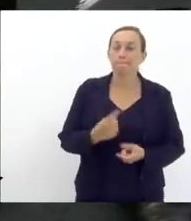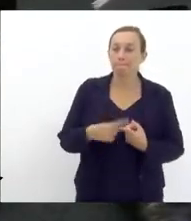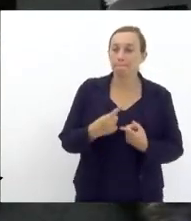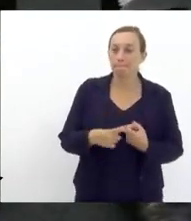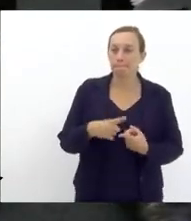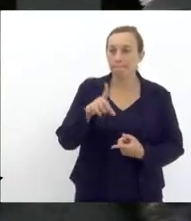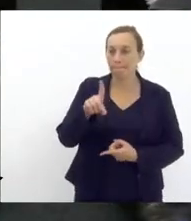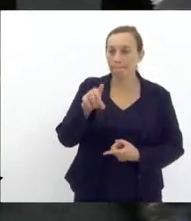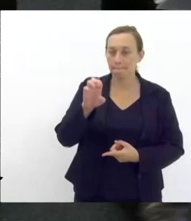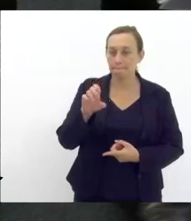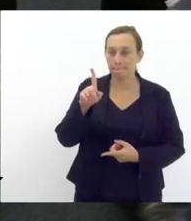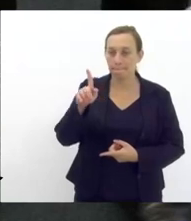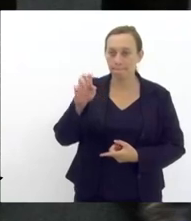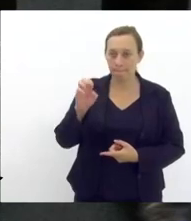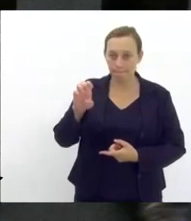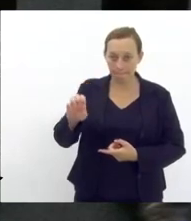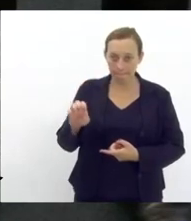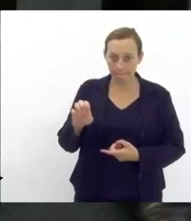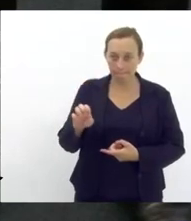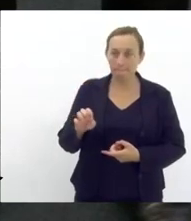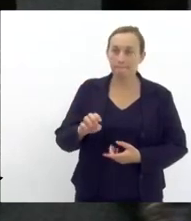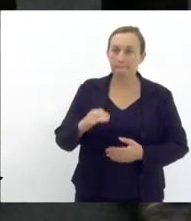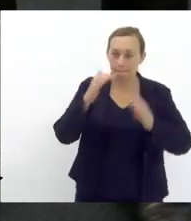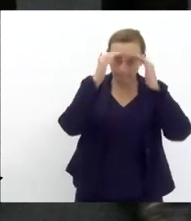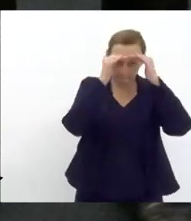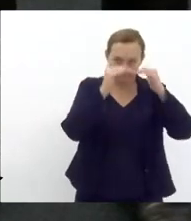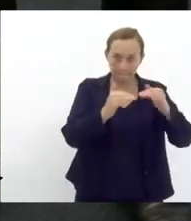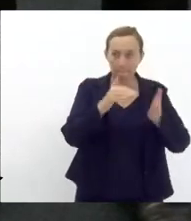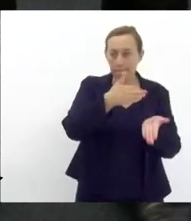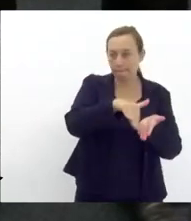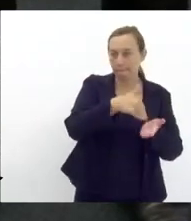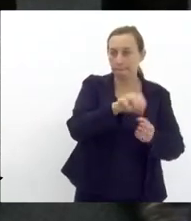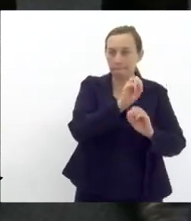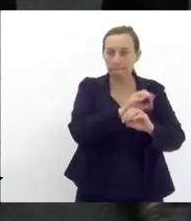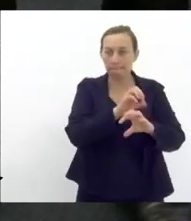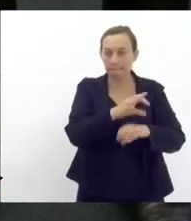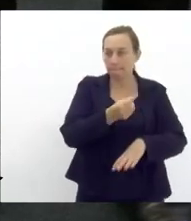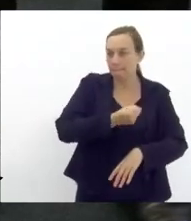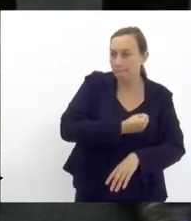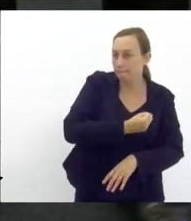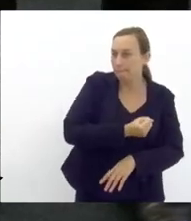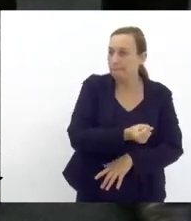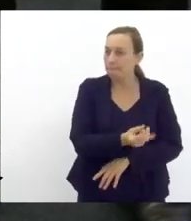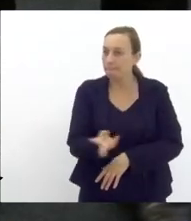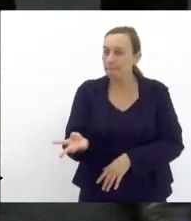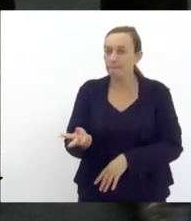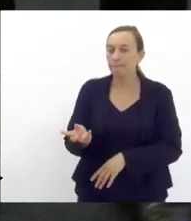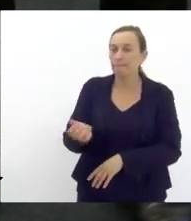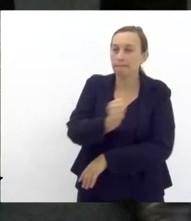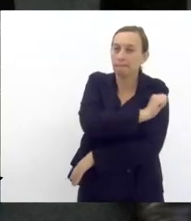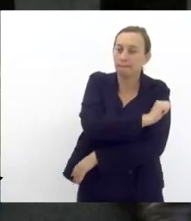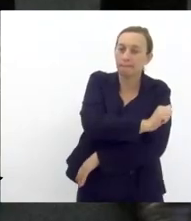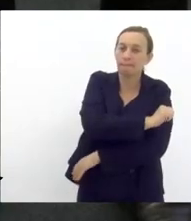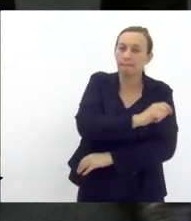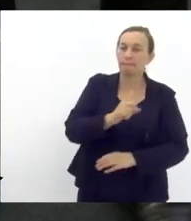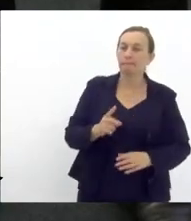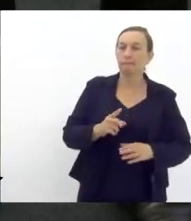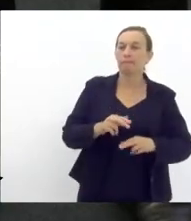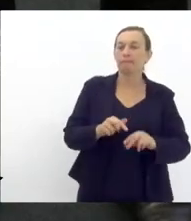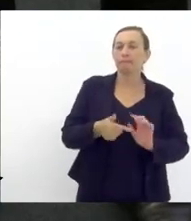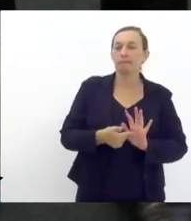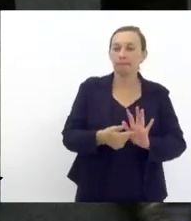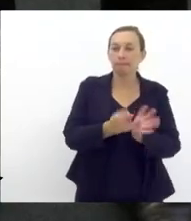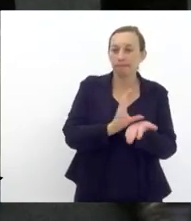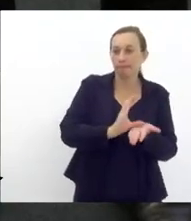degase é subordinada a secretaria de educação esse número de alunos conta para o percentual do fundo mas